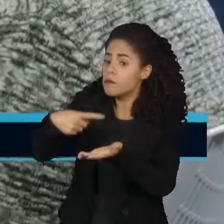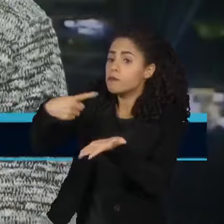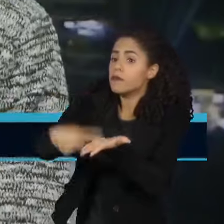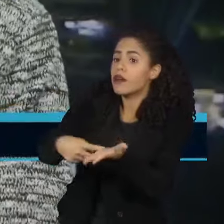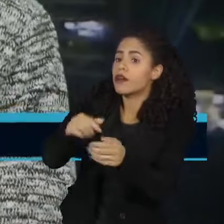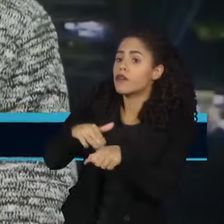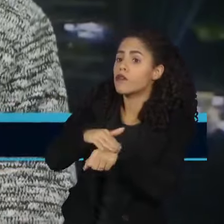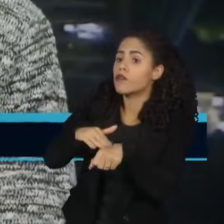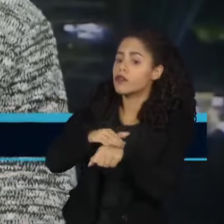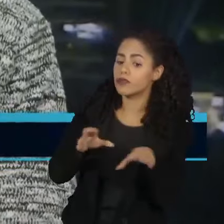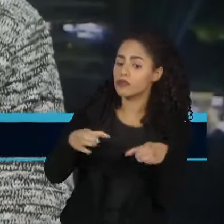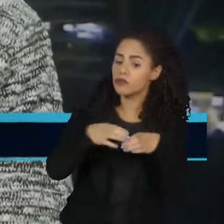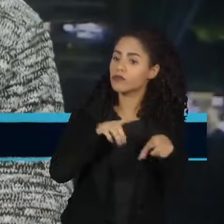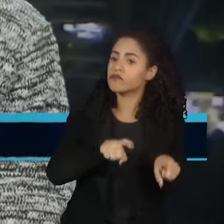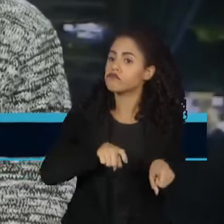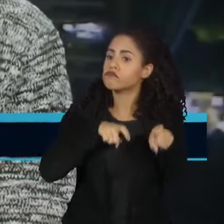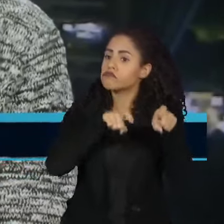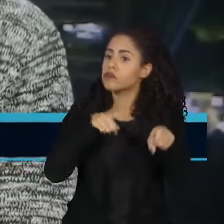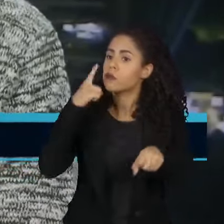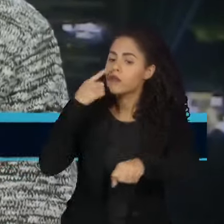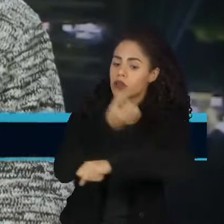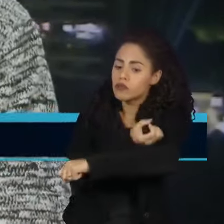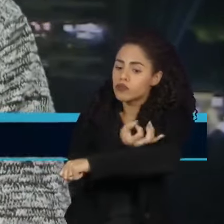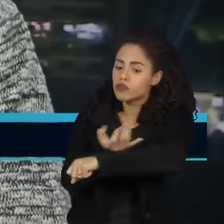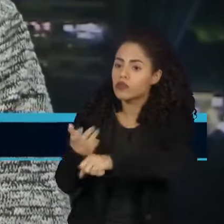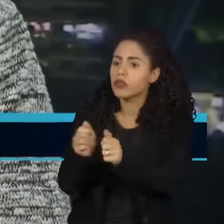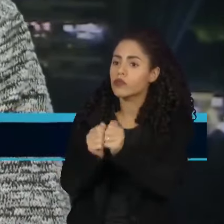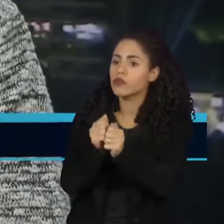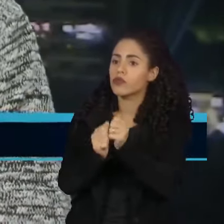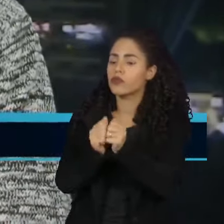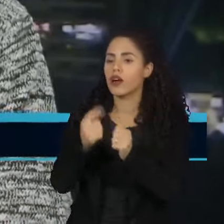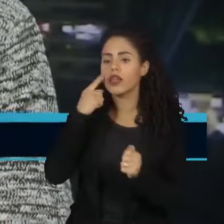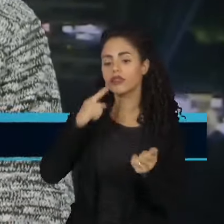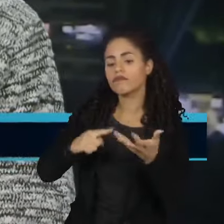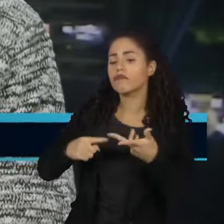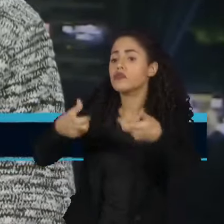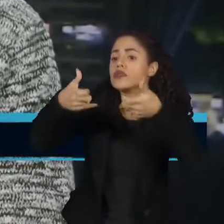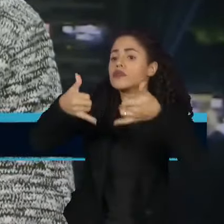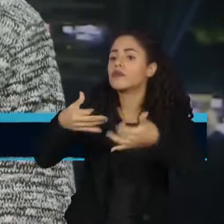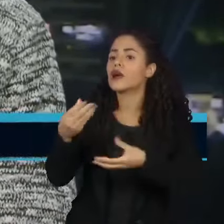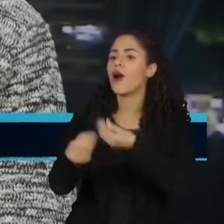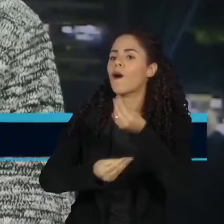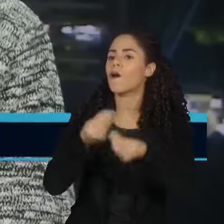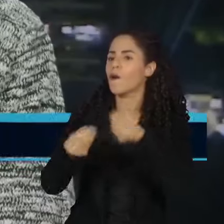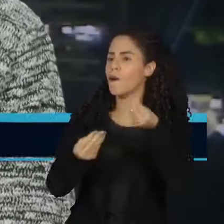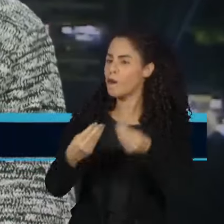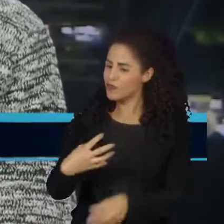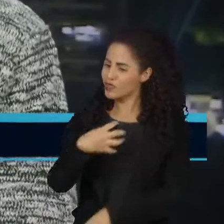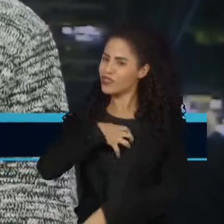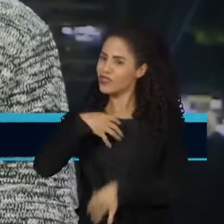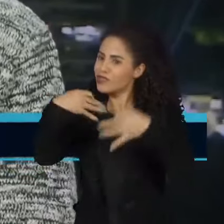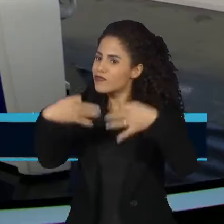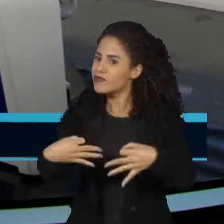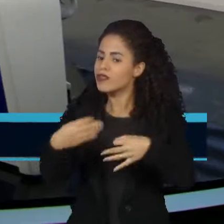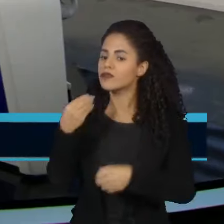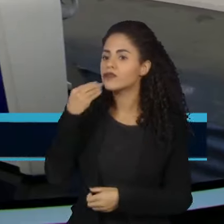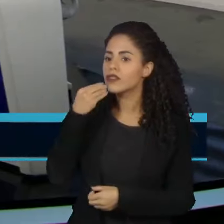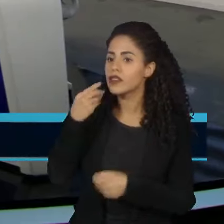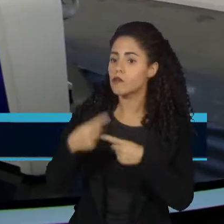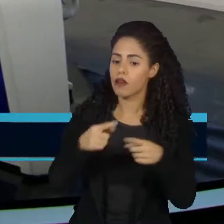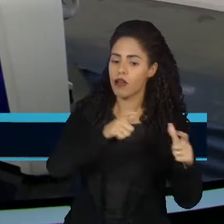próprios produtores vão colocar, olha, não faça isso porque isso pode atrapalhar. E aí, como falou o Wilson, você está numa região onde você já